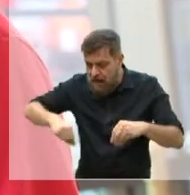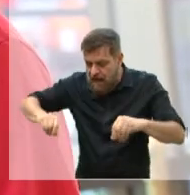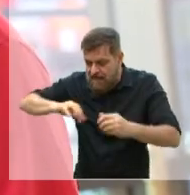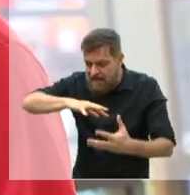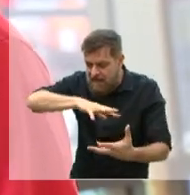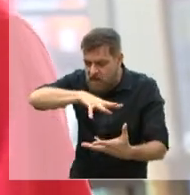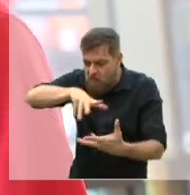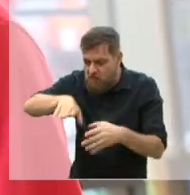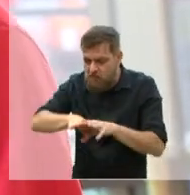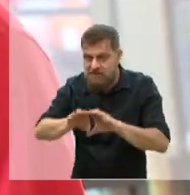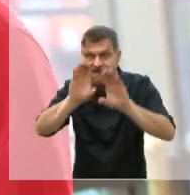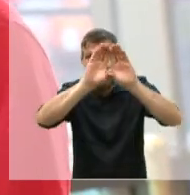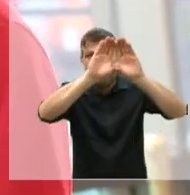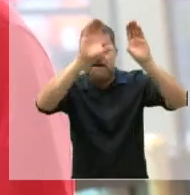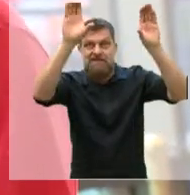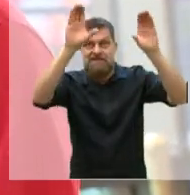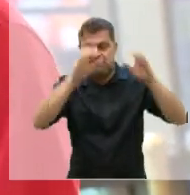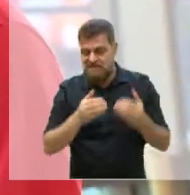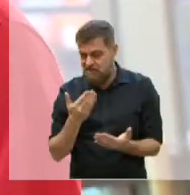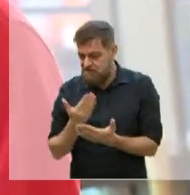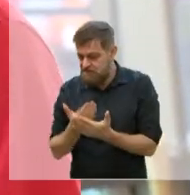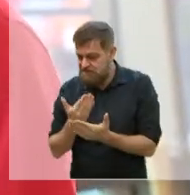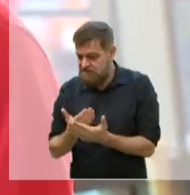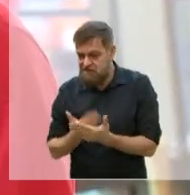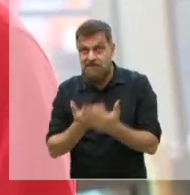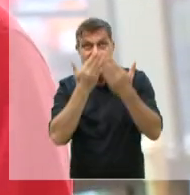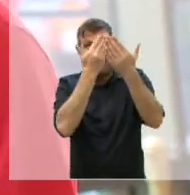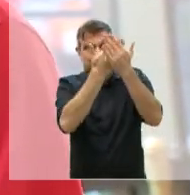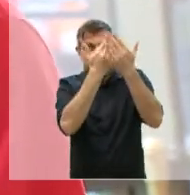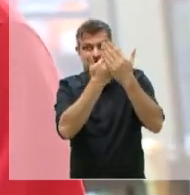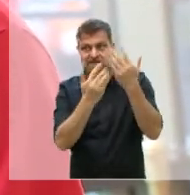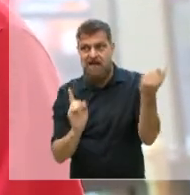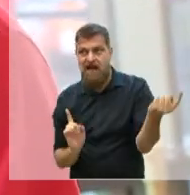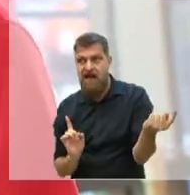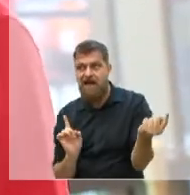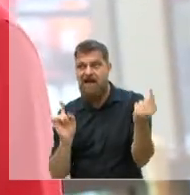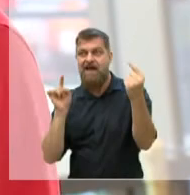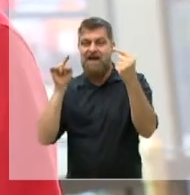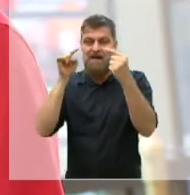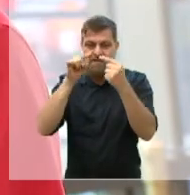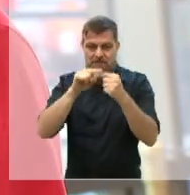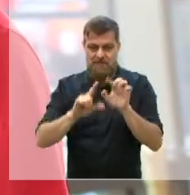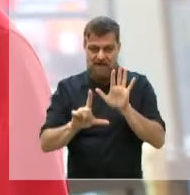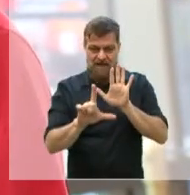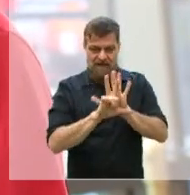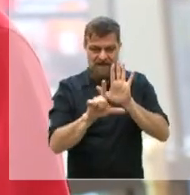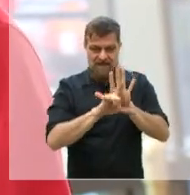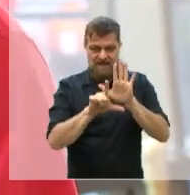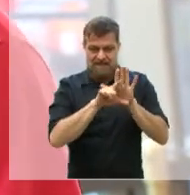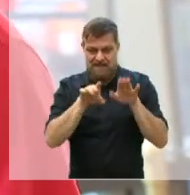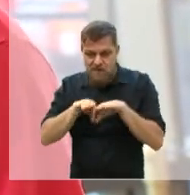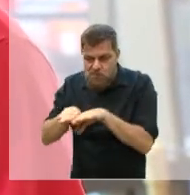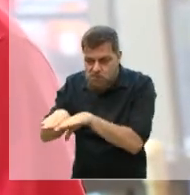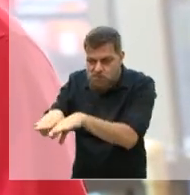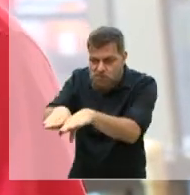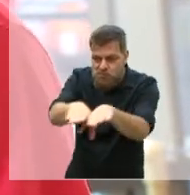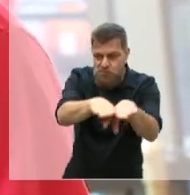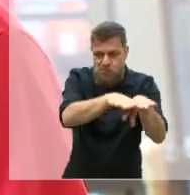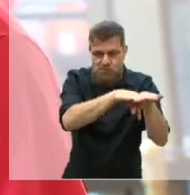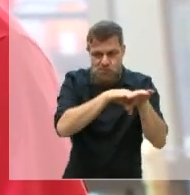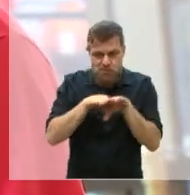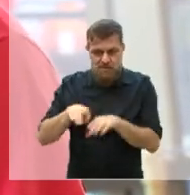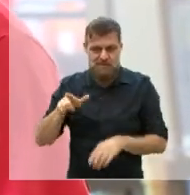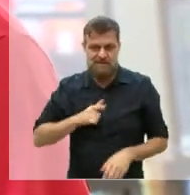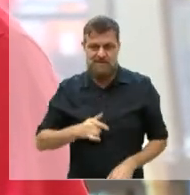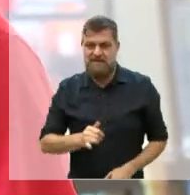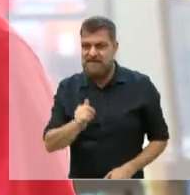que acontecia na terra não era igual ao que acontecia no céu. Depois dele, as leis que regem a terra regem o céu. A